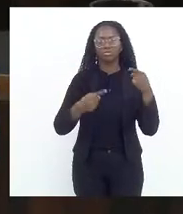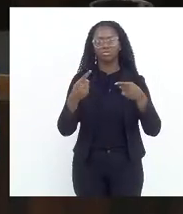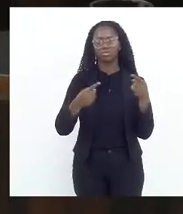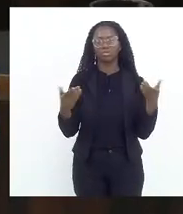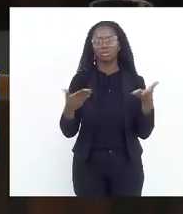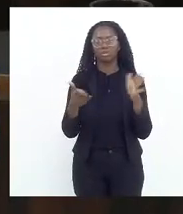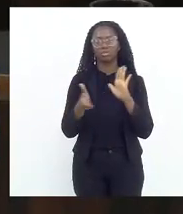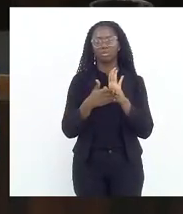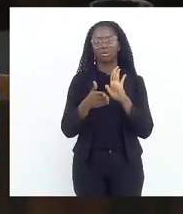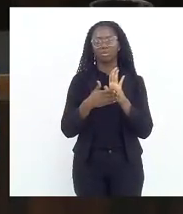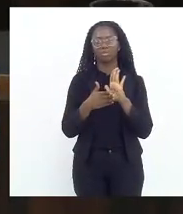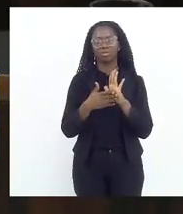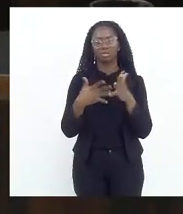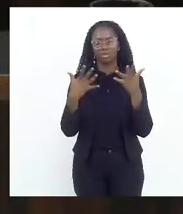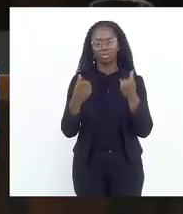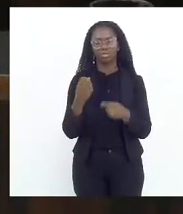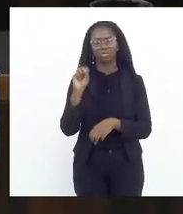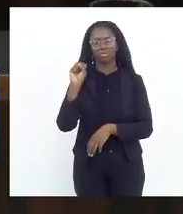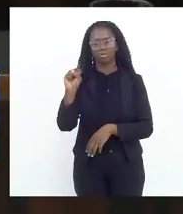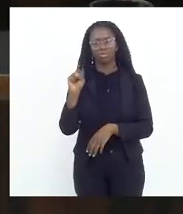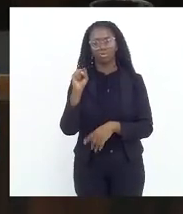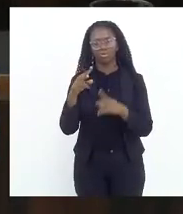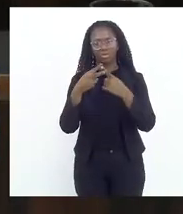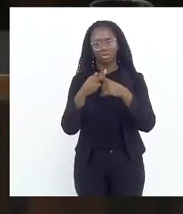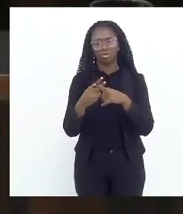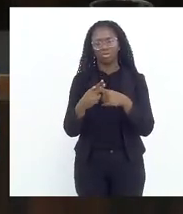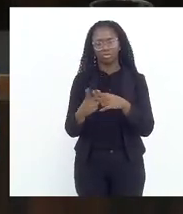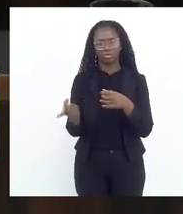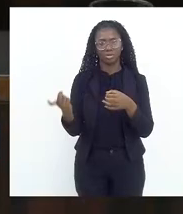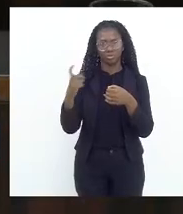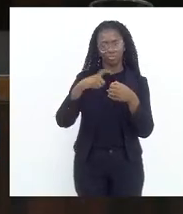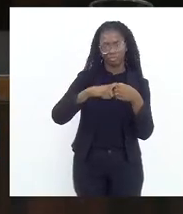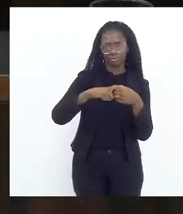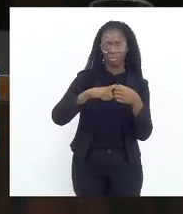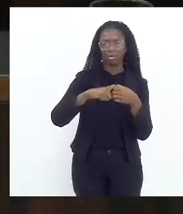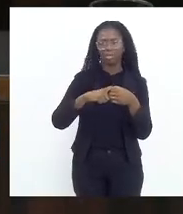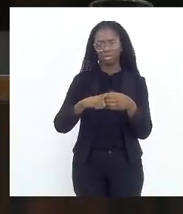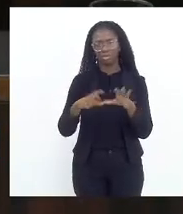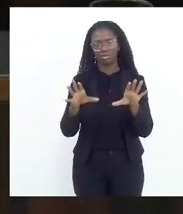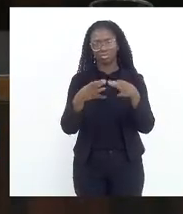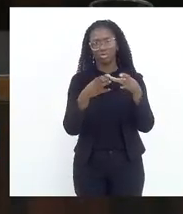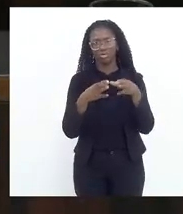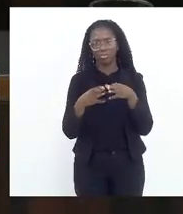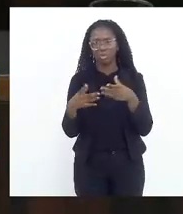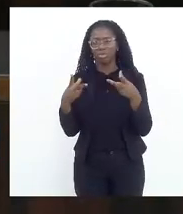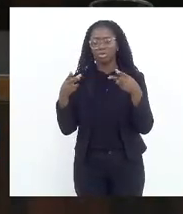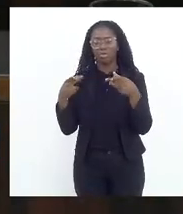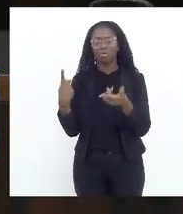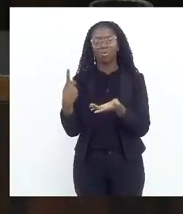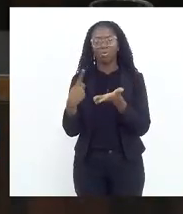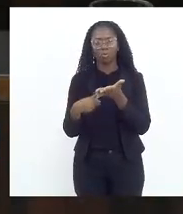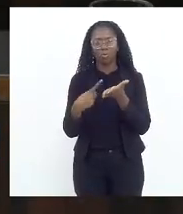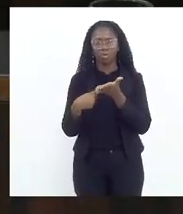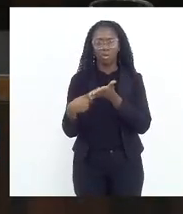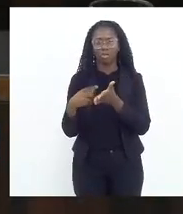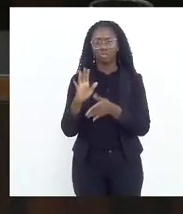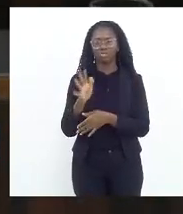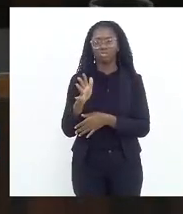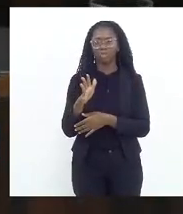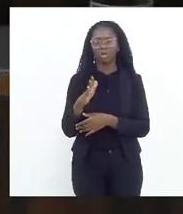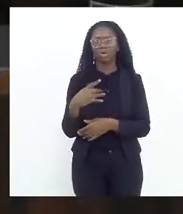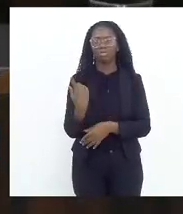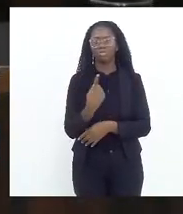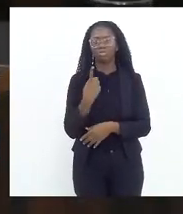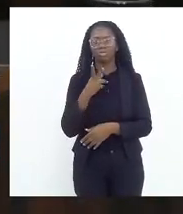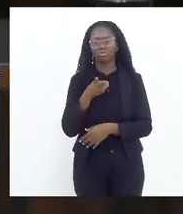presente proposta recebeu 8 emendas e retorna às comissões. Conforme foi combinado, nós tocaremos